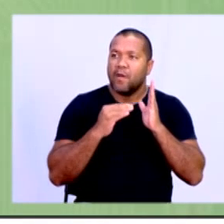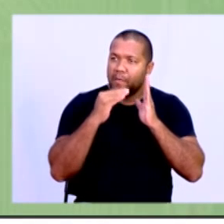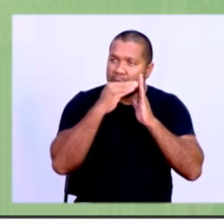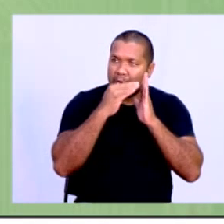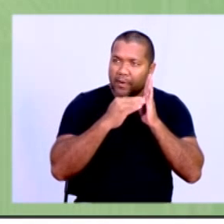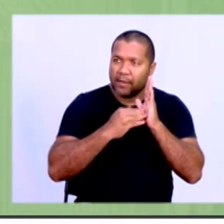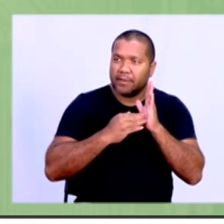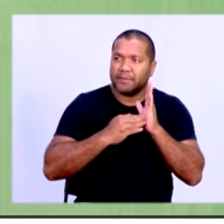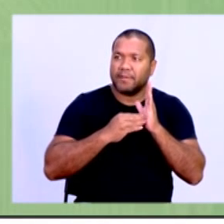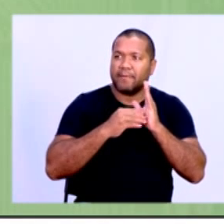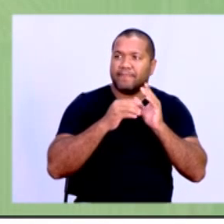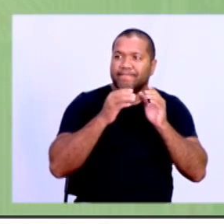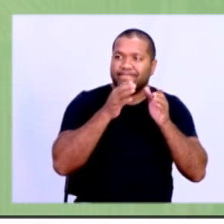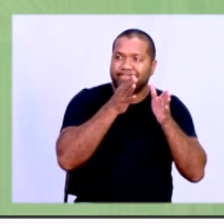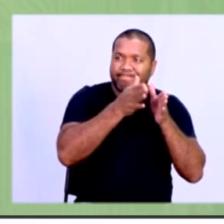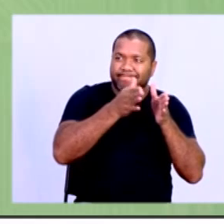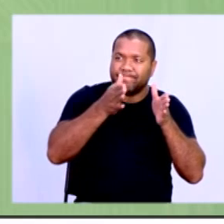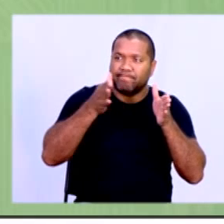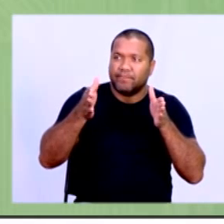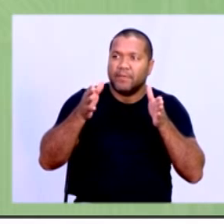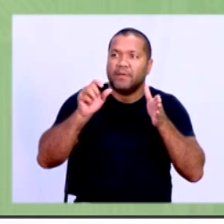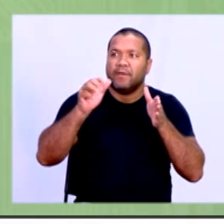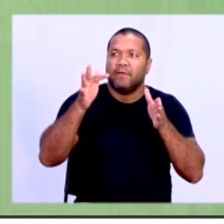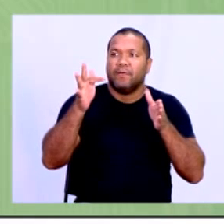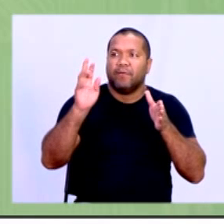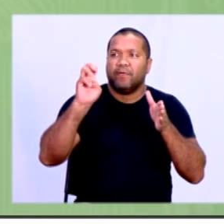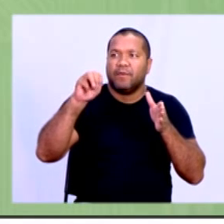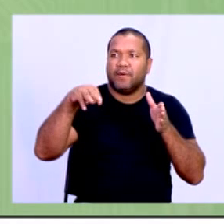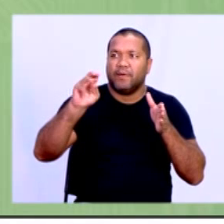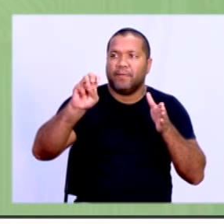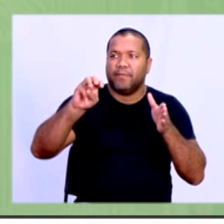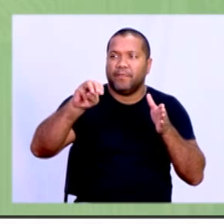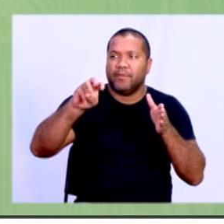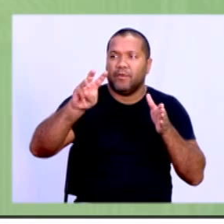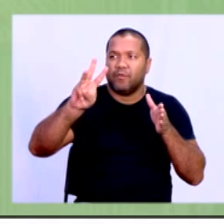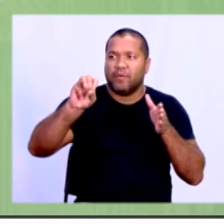programação em camadas e framework.